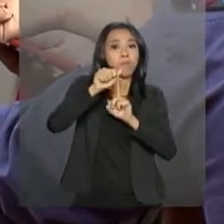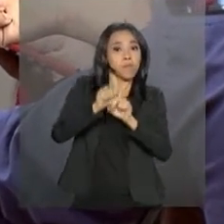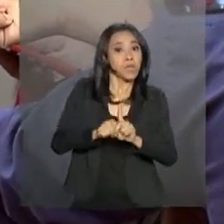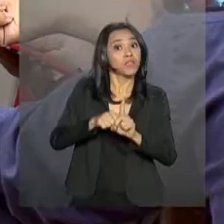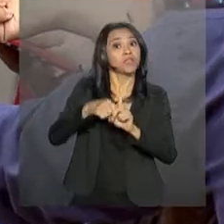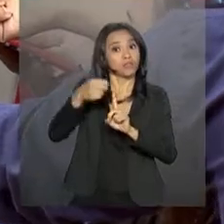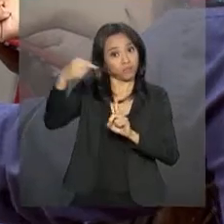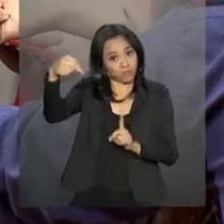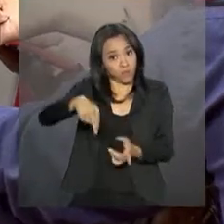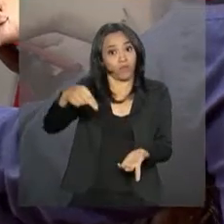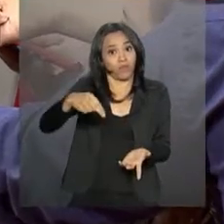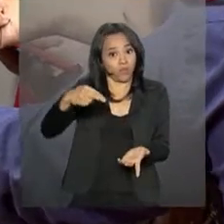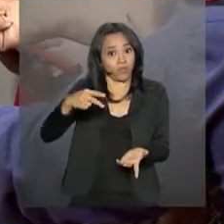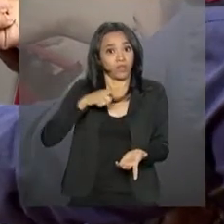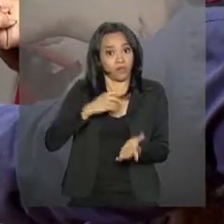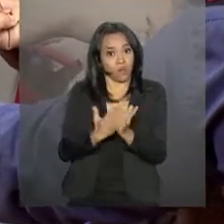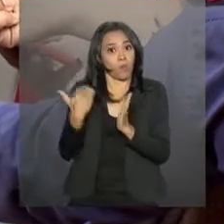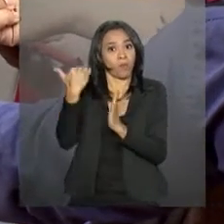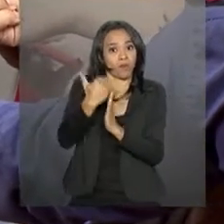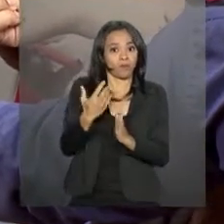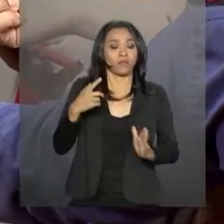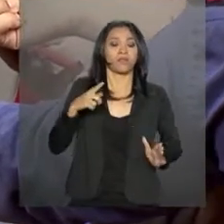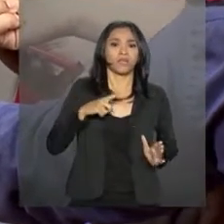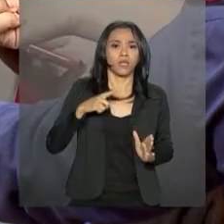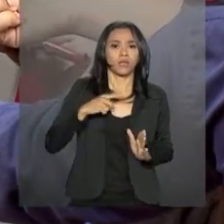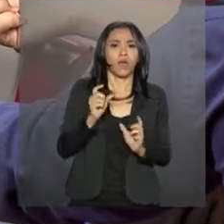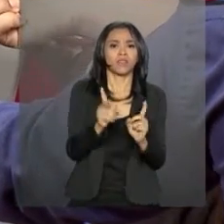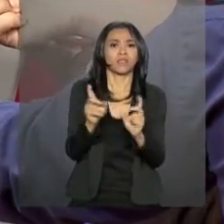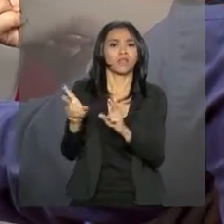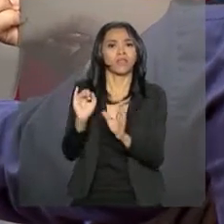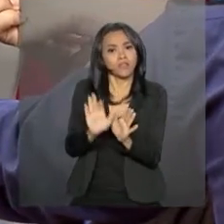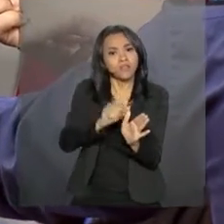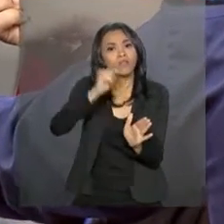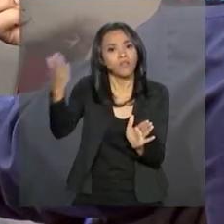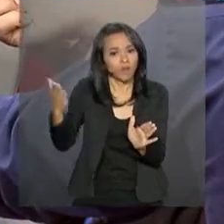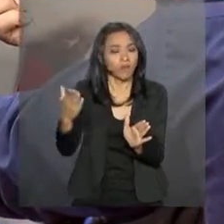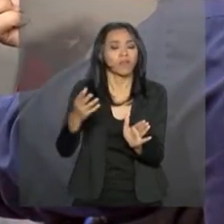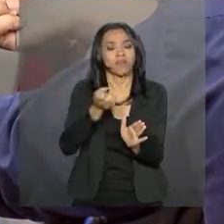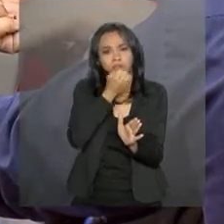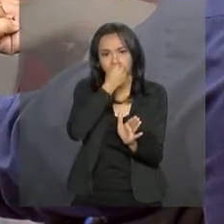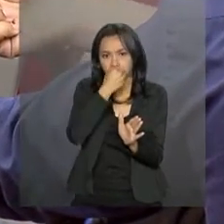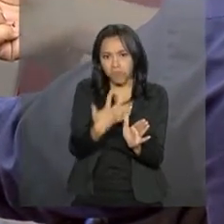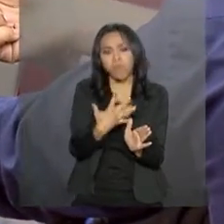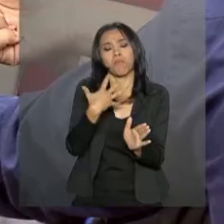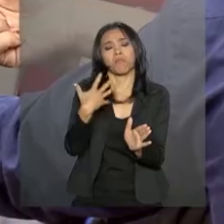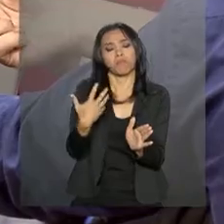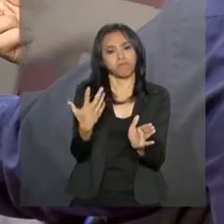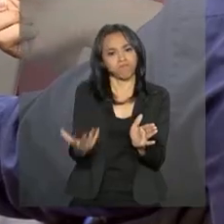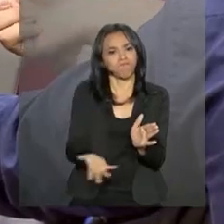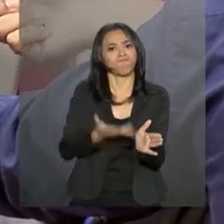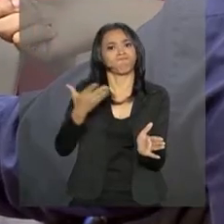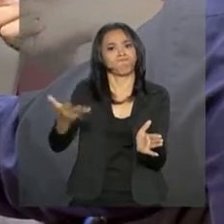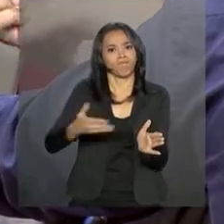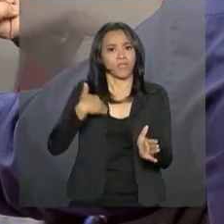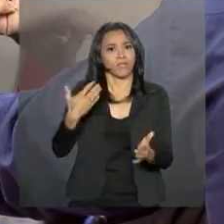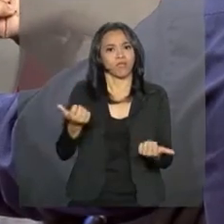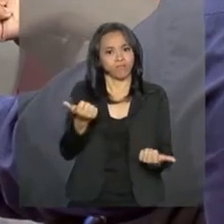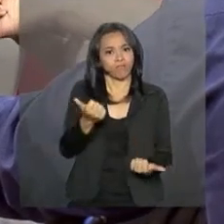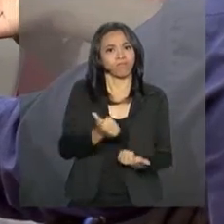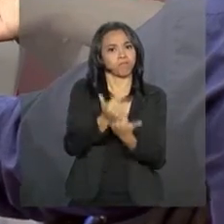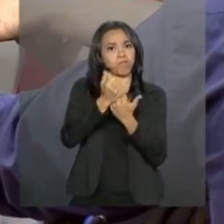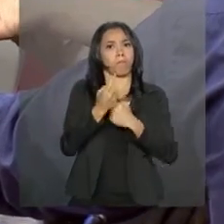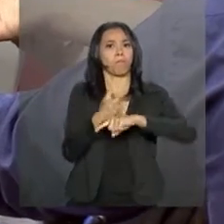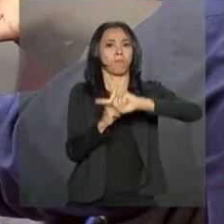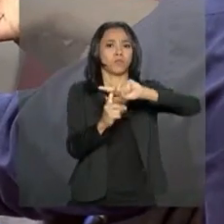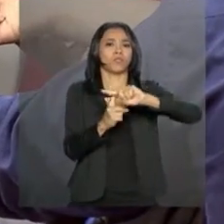novembro então mostra que o comércio exterior tem tido um desempenho favorável e contribuído de maneira positiva